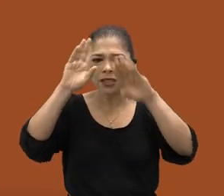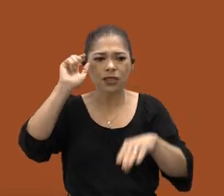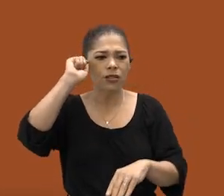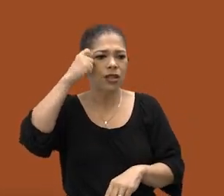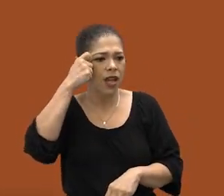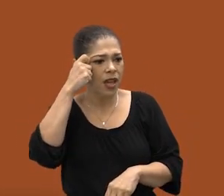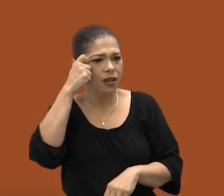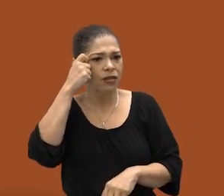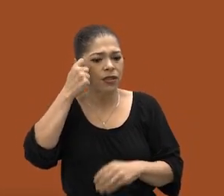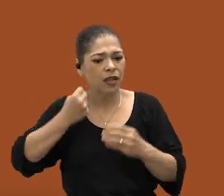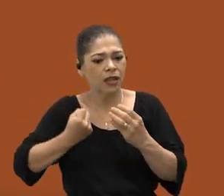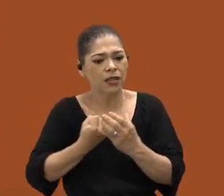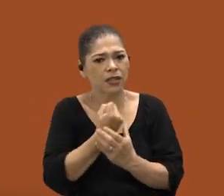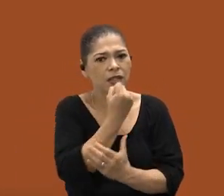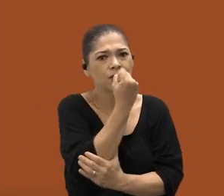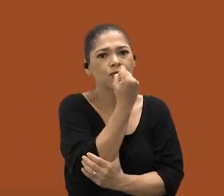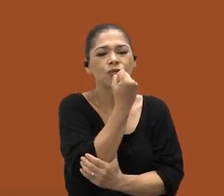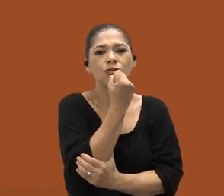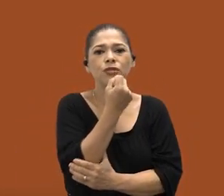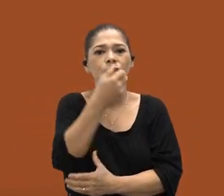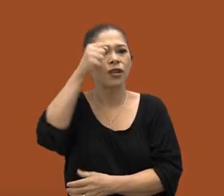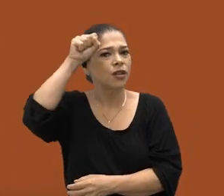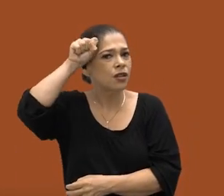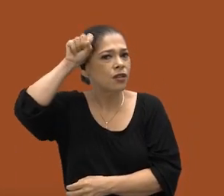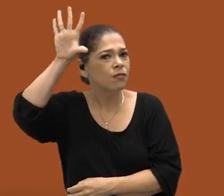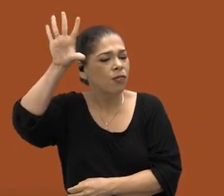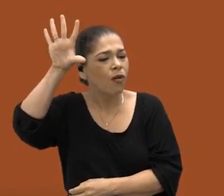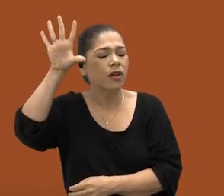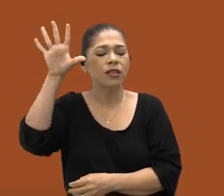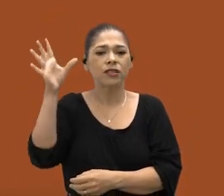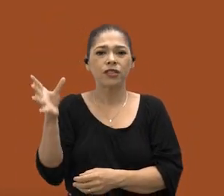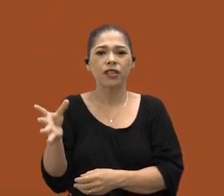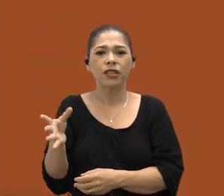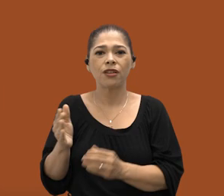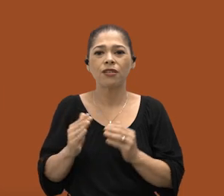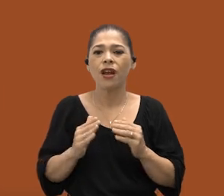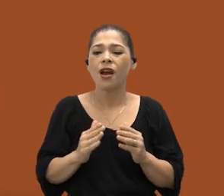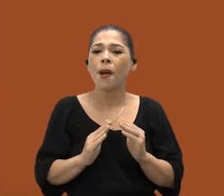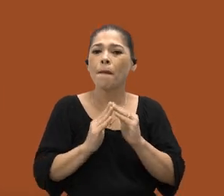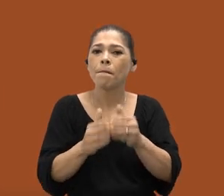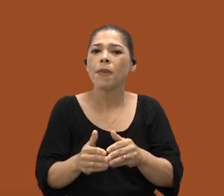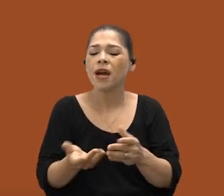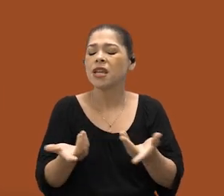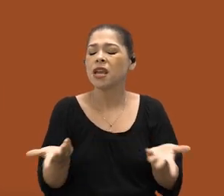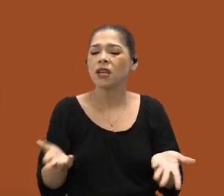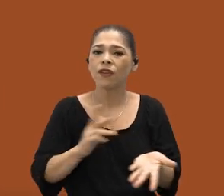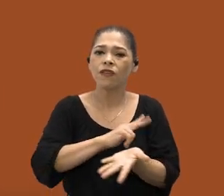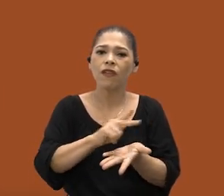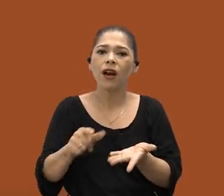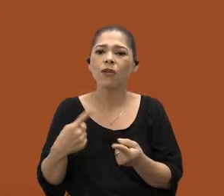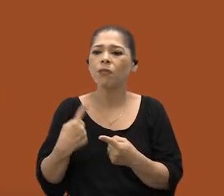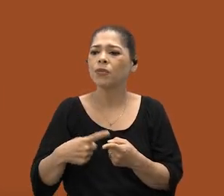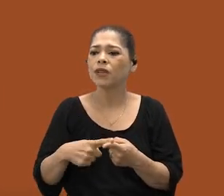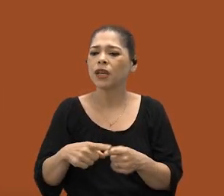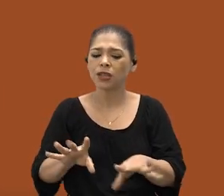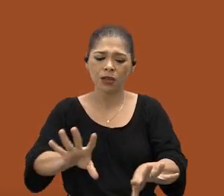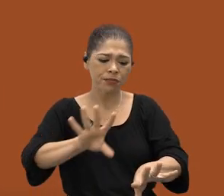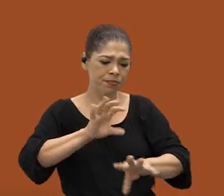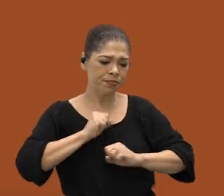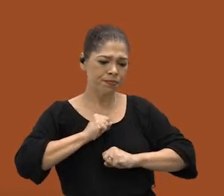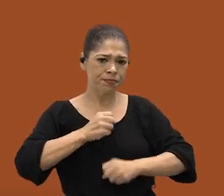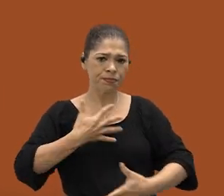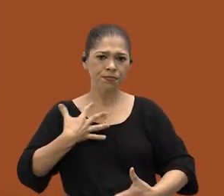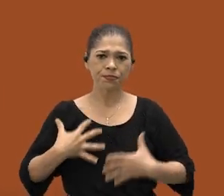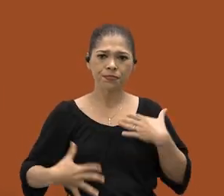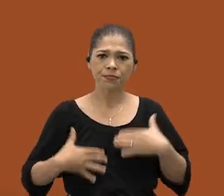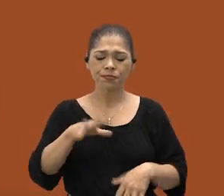que são negros pomba gira que é cigana marinheiros sabe porque esse povo todo tá vindo para mim assim